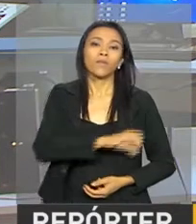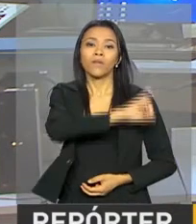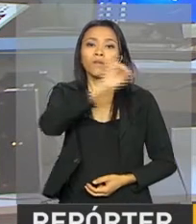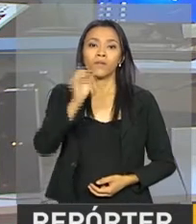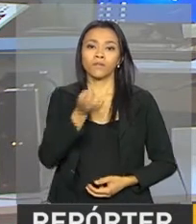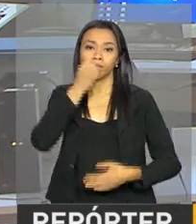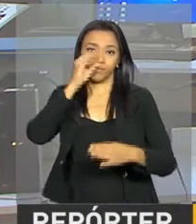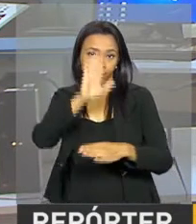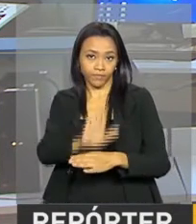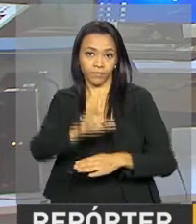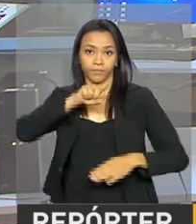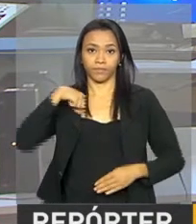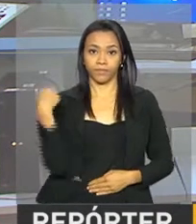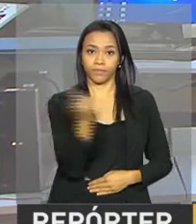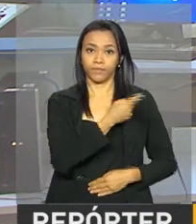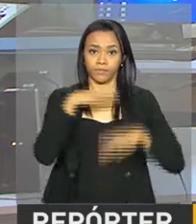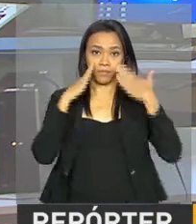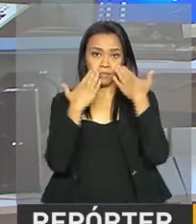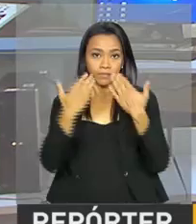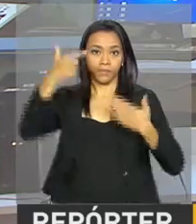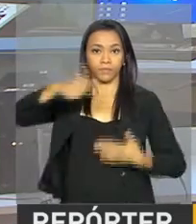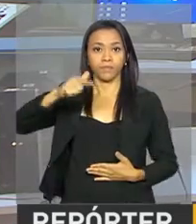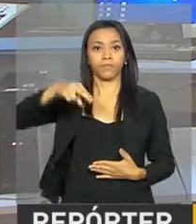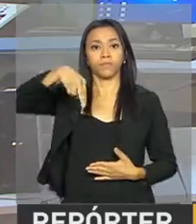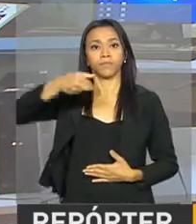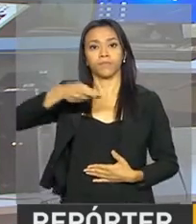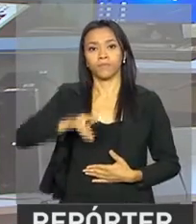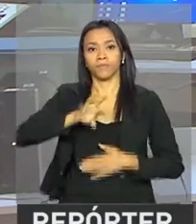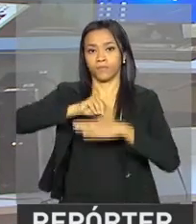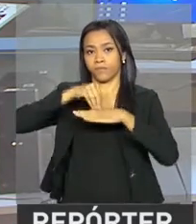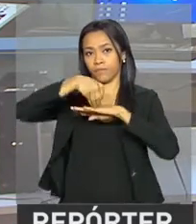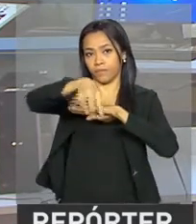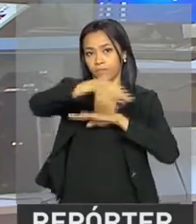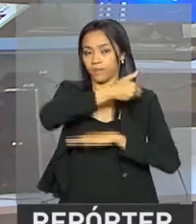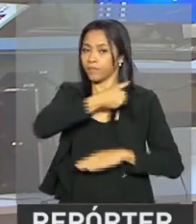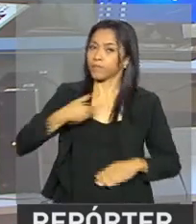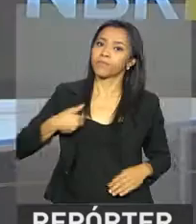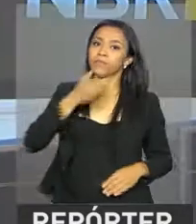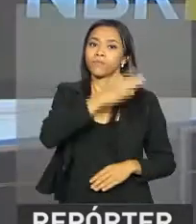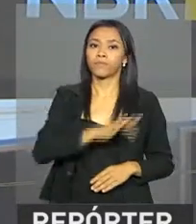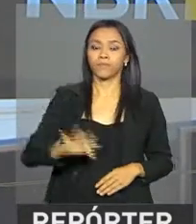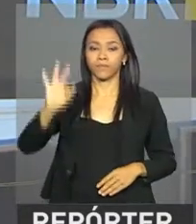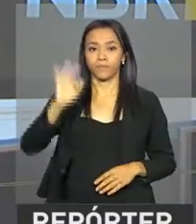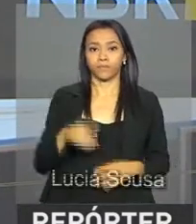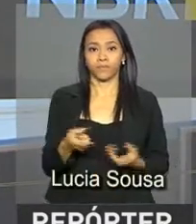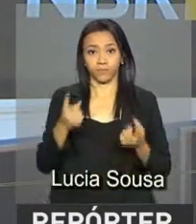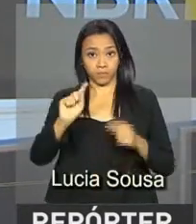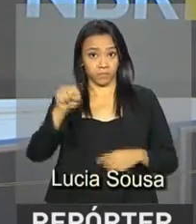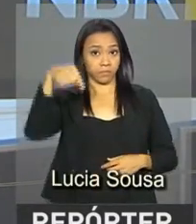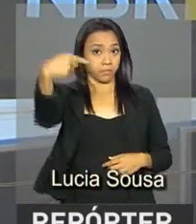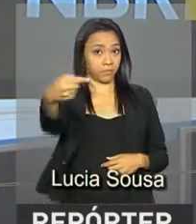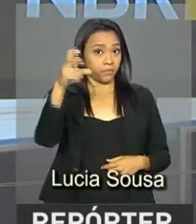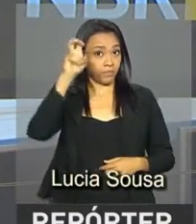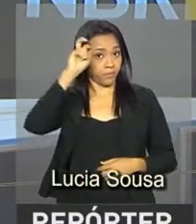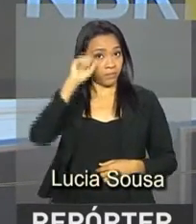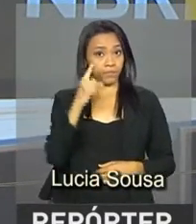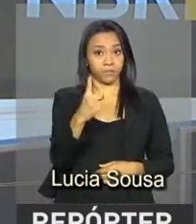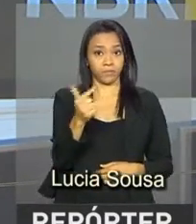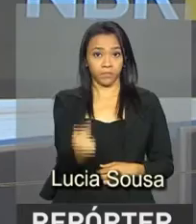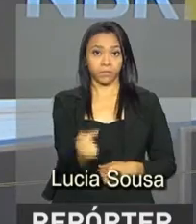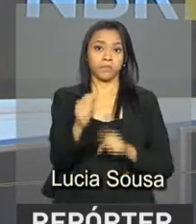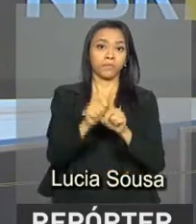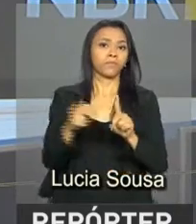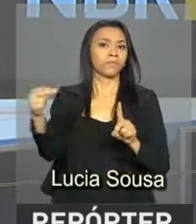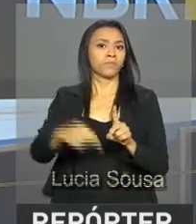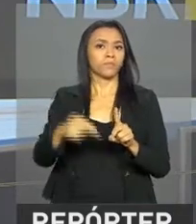Olá, boa tarde. Estamos de volta com o repórter NBR e as notícias do governo federal. Na próxima quinta-feira, 17 de novembro,